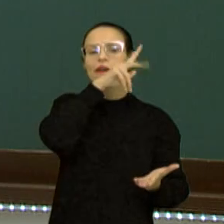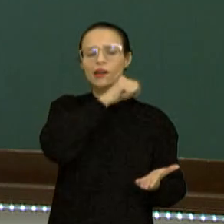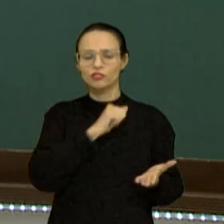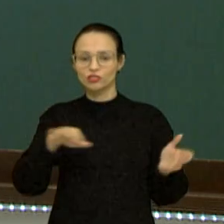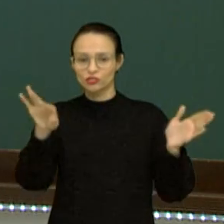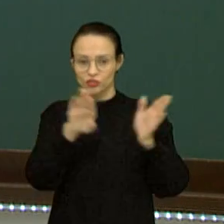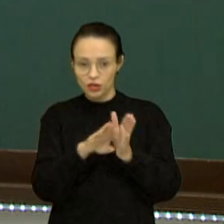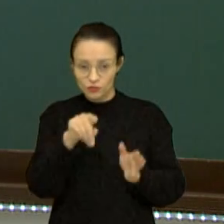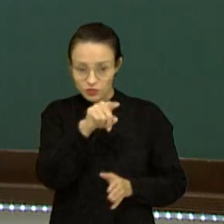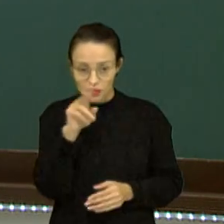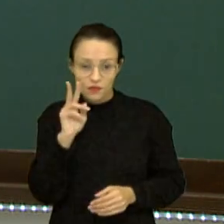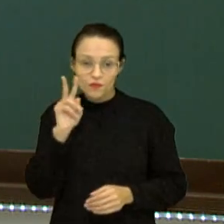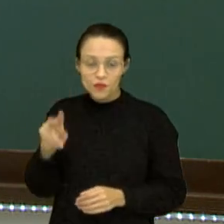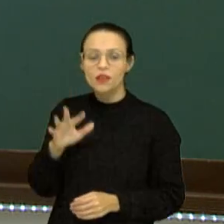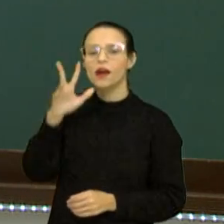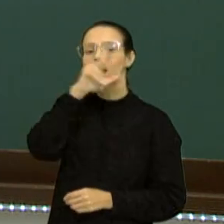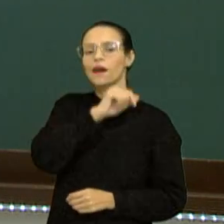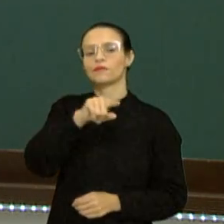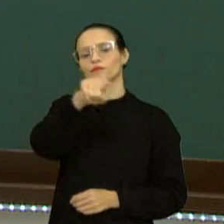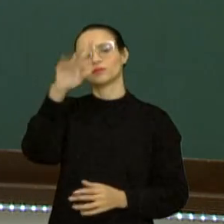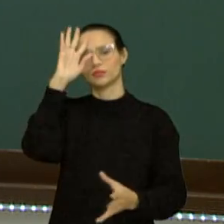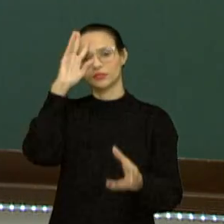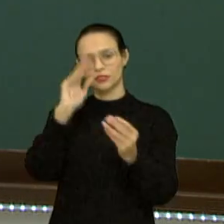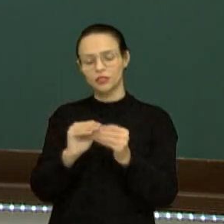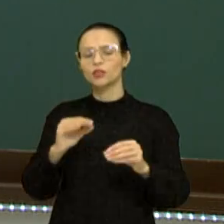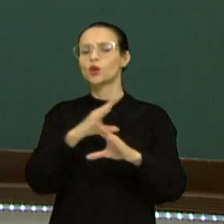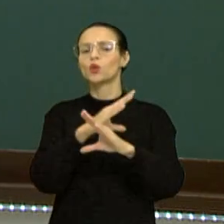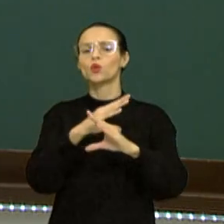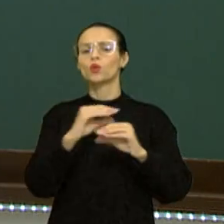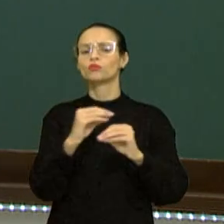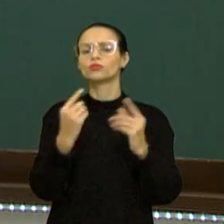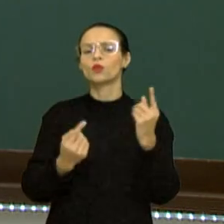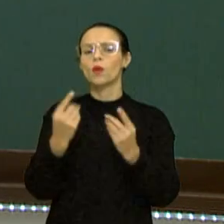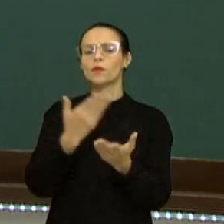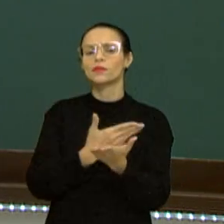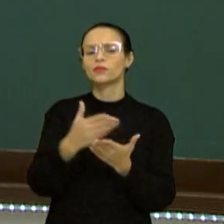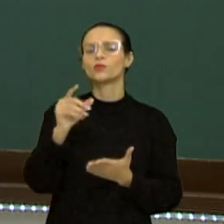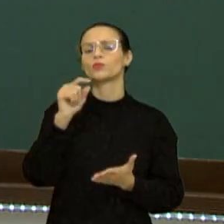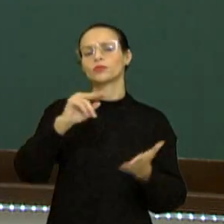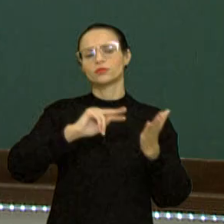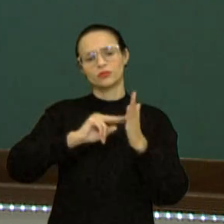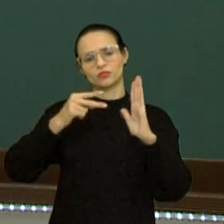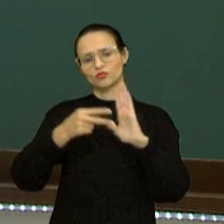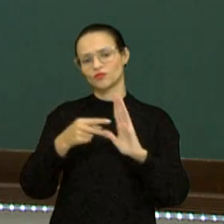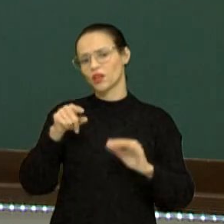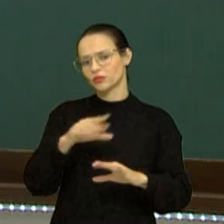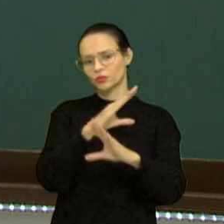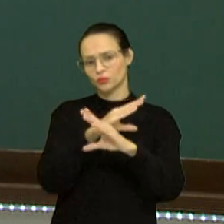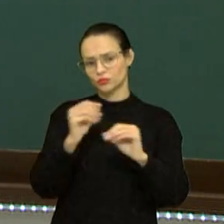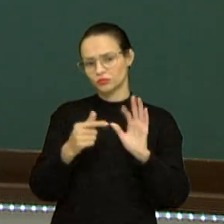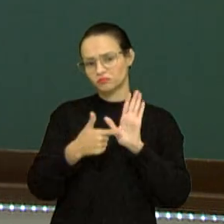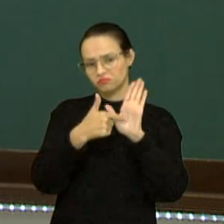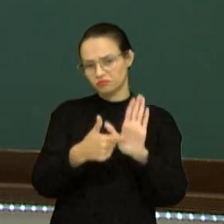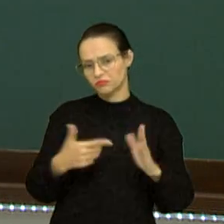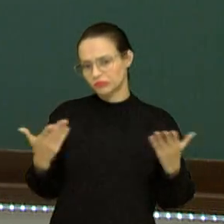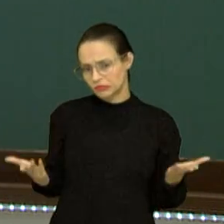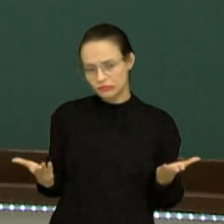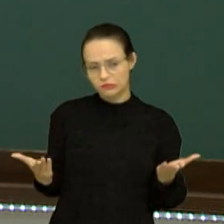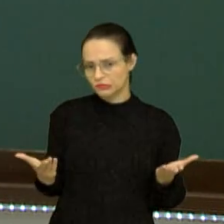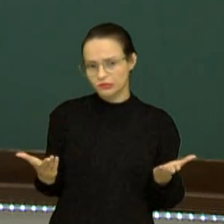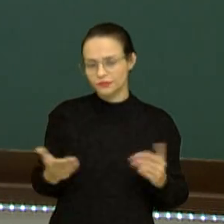tudo. Que conjunção inicia as orações destacadas? Que sentido essa conjunção exprime nos